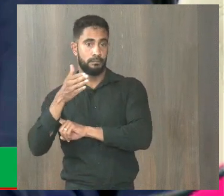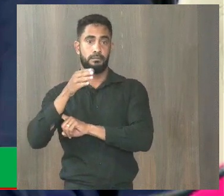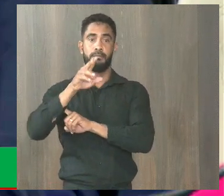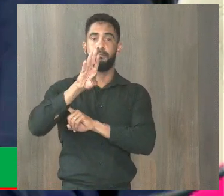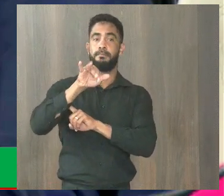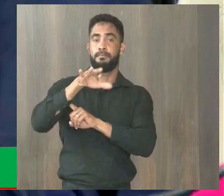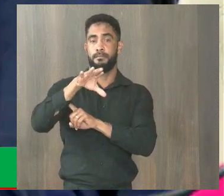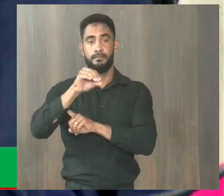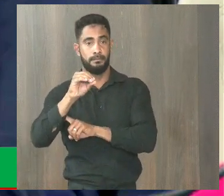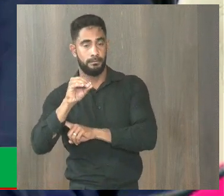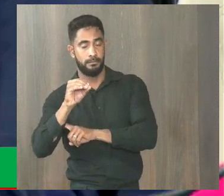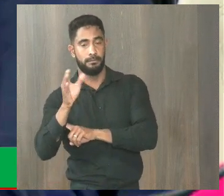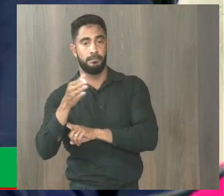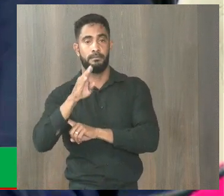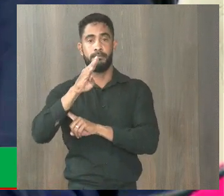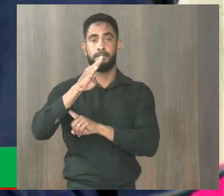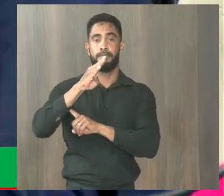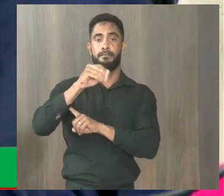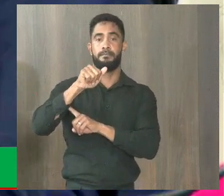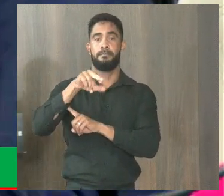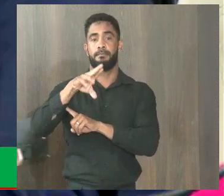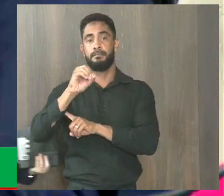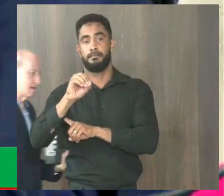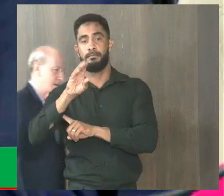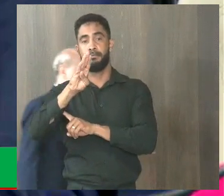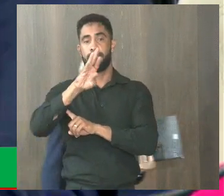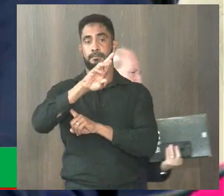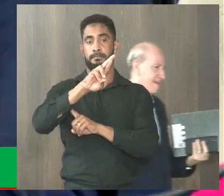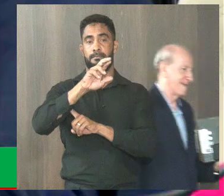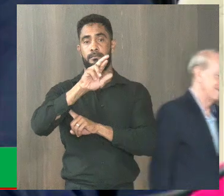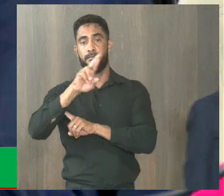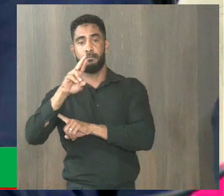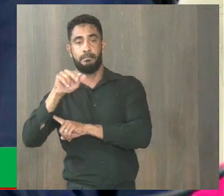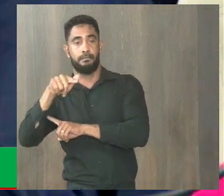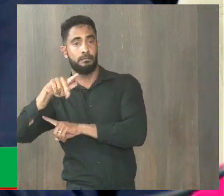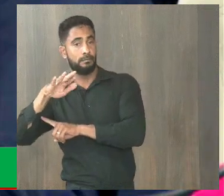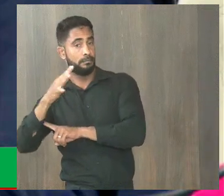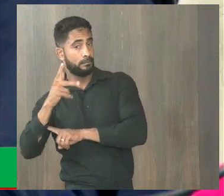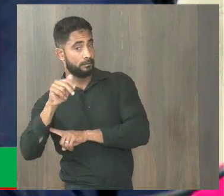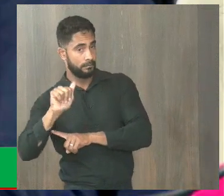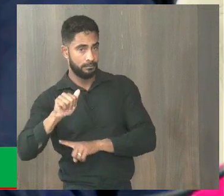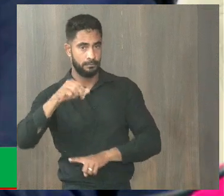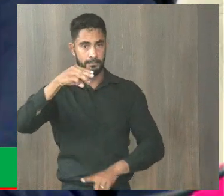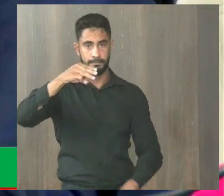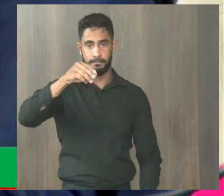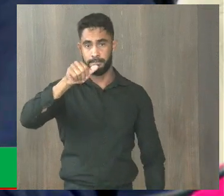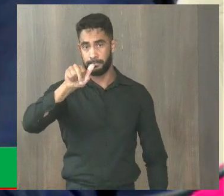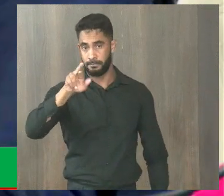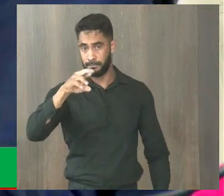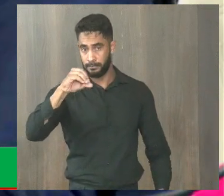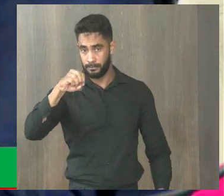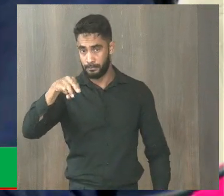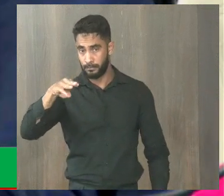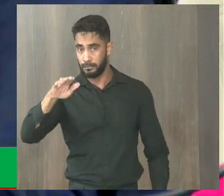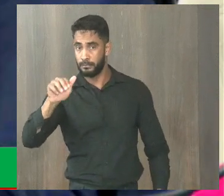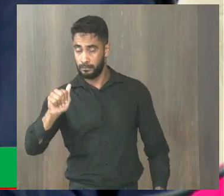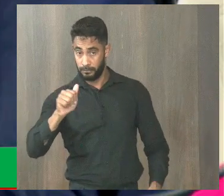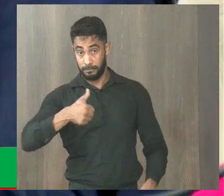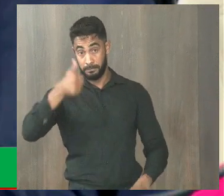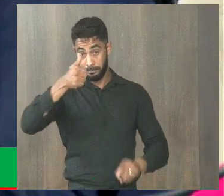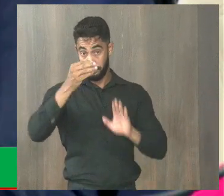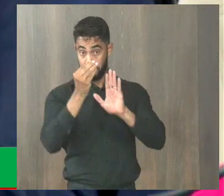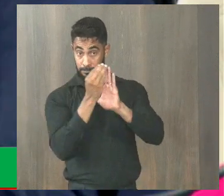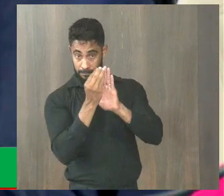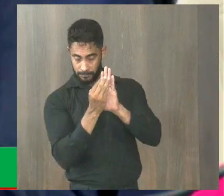Boi Velhaco, Paus Altos, Barroquinha, Maromba. Essa é a primeira etapa do cronograma deles.